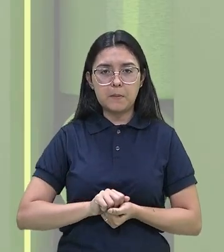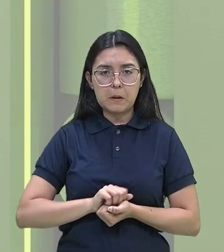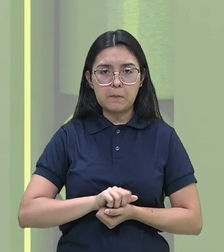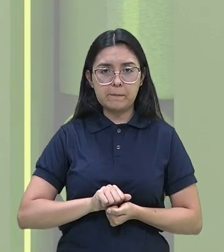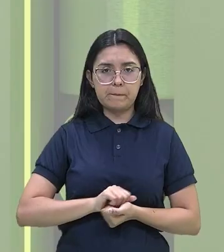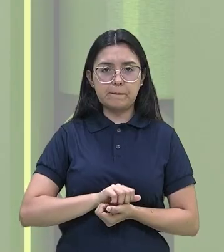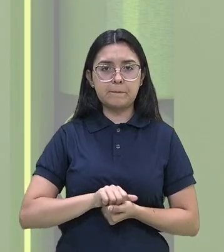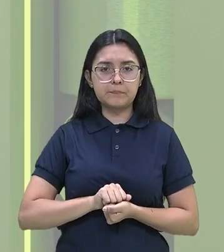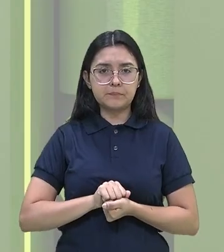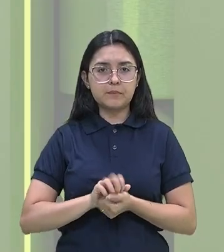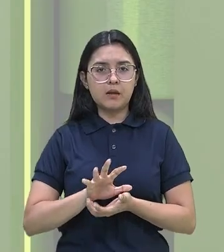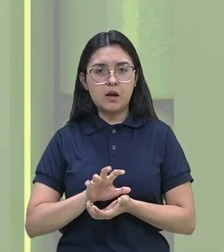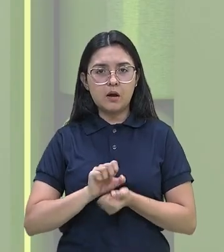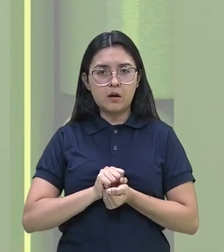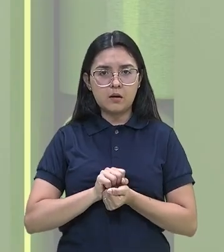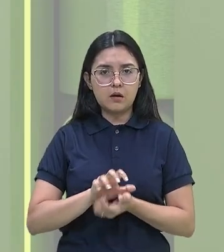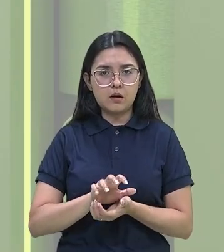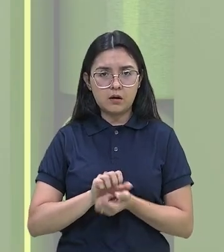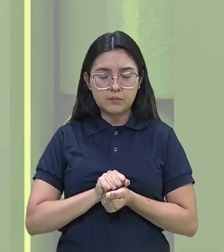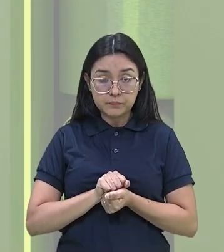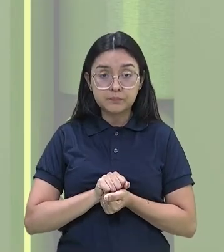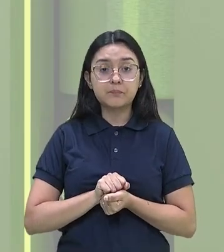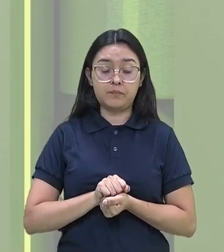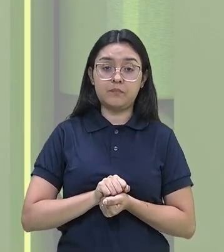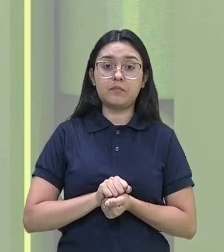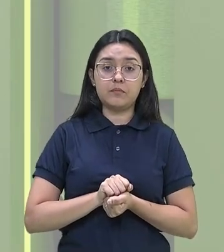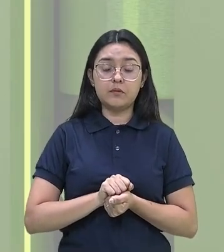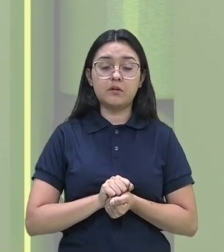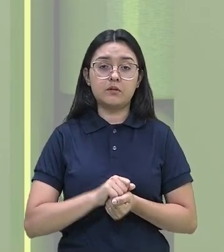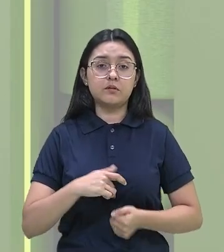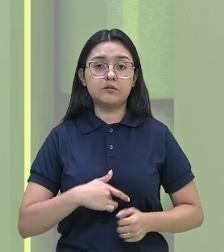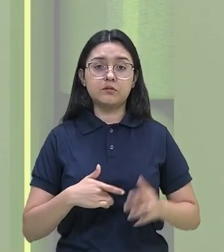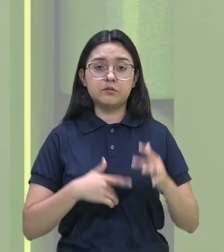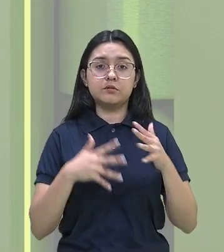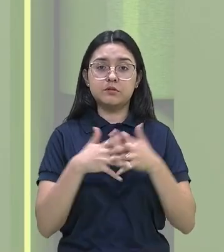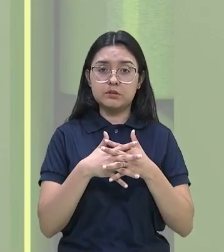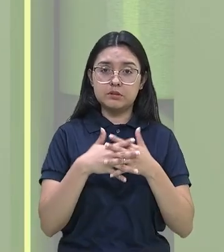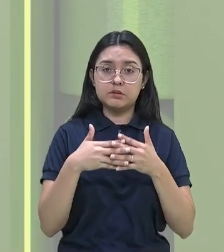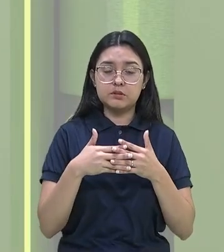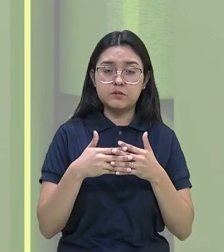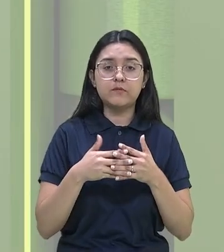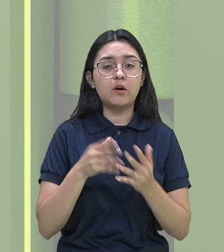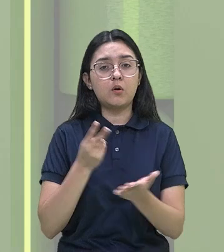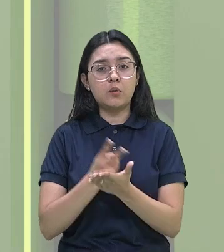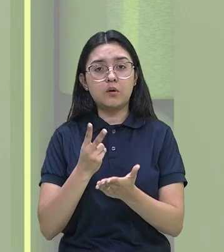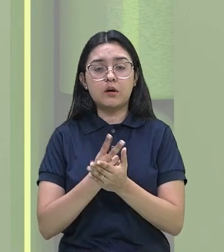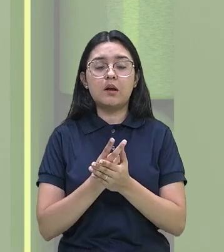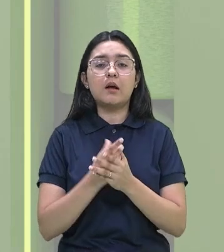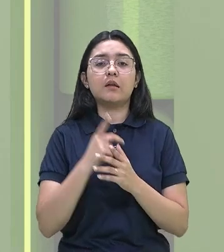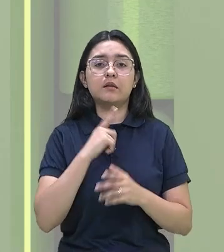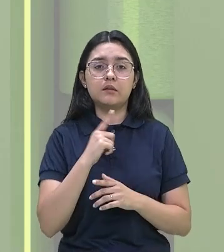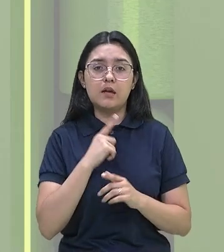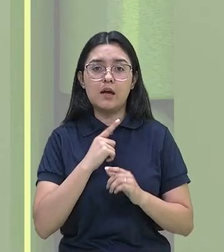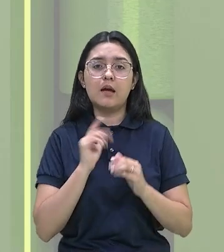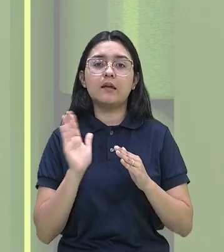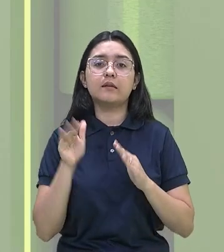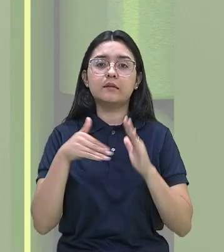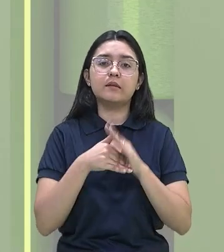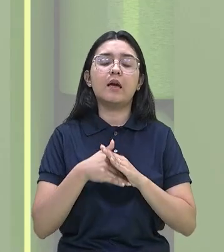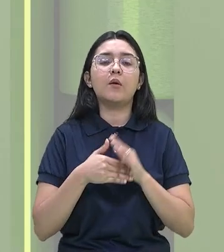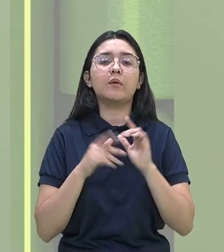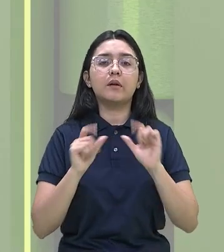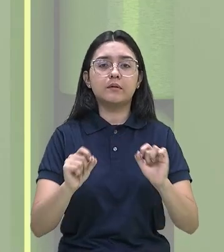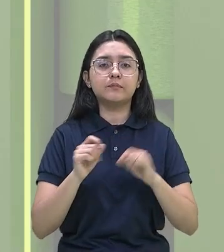processos de contração nesse tecido muscular, continuarão ocorrendo até que